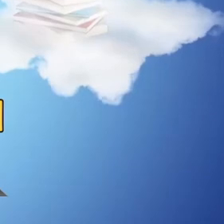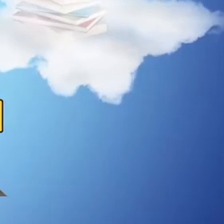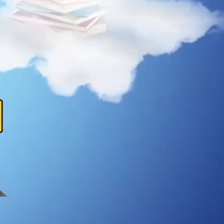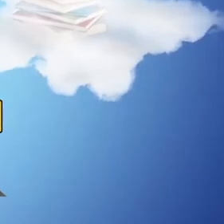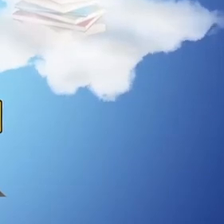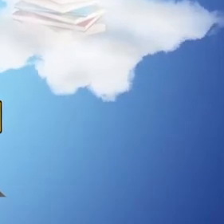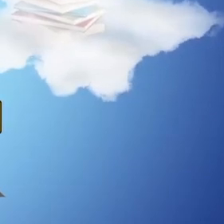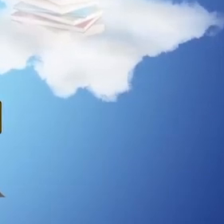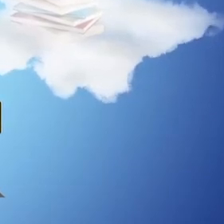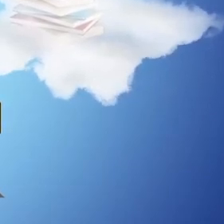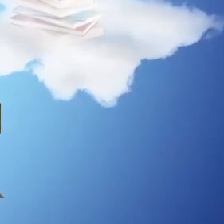Tchau.